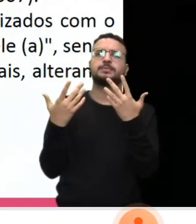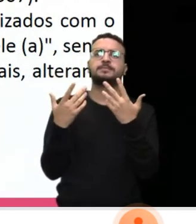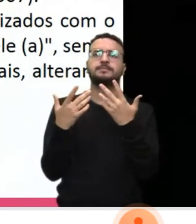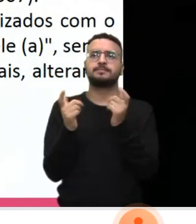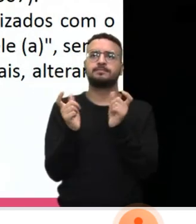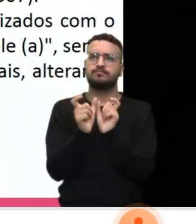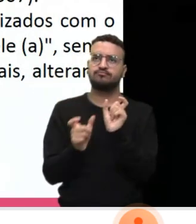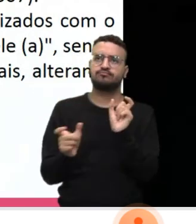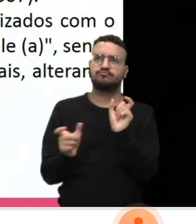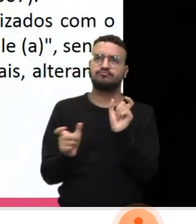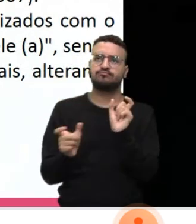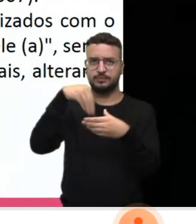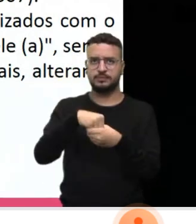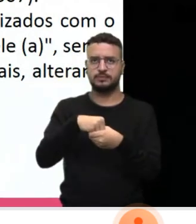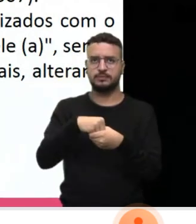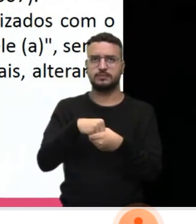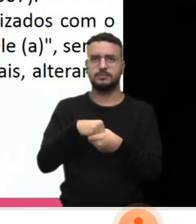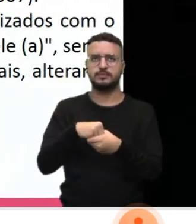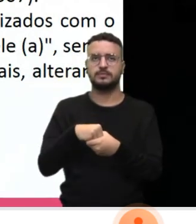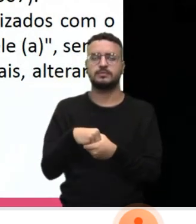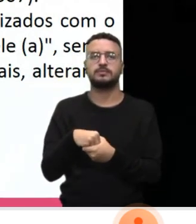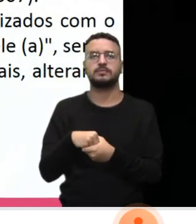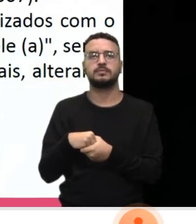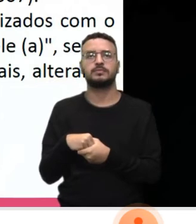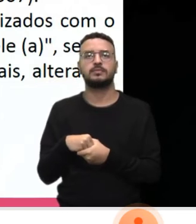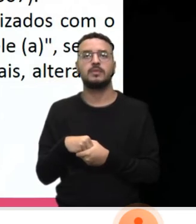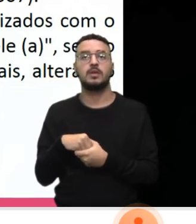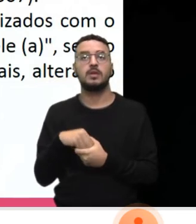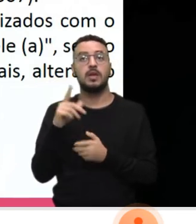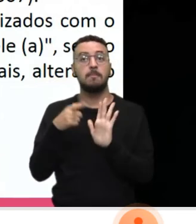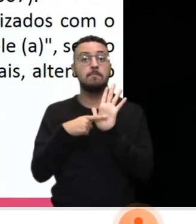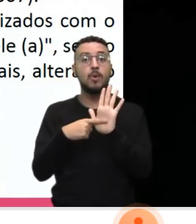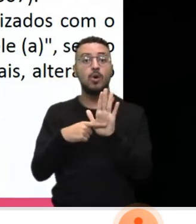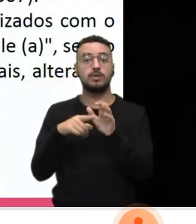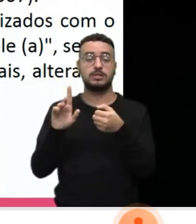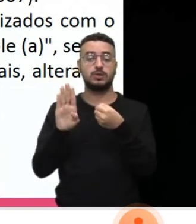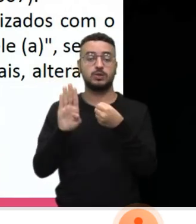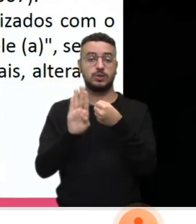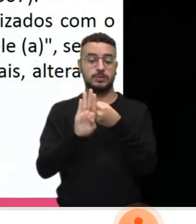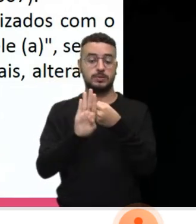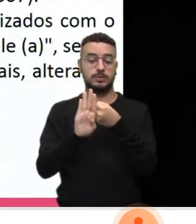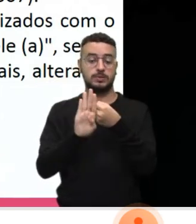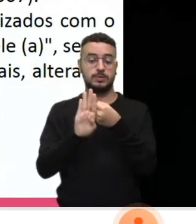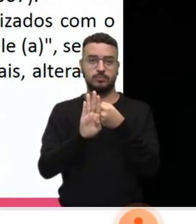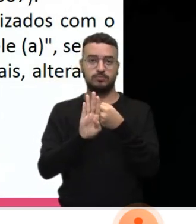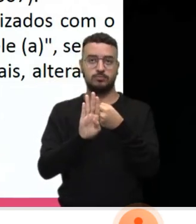para representar um substantivo ou acompanhar um